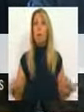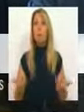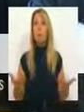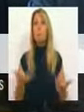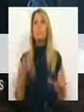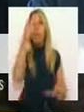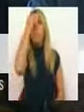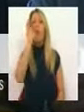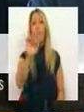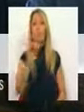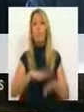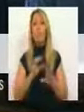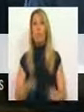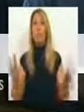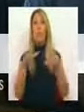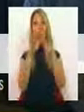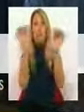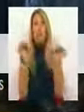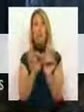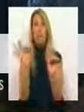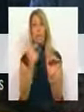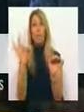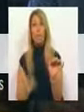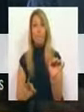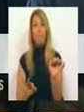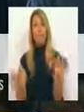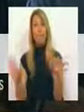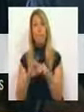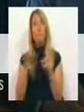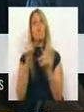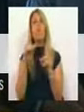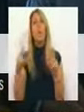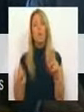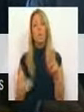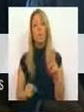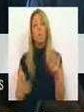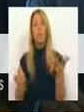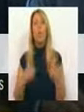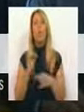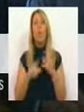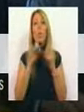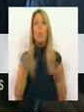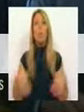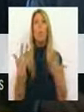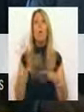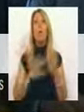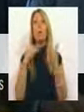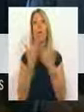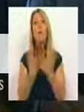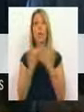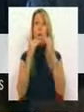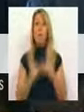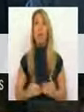novo sistema de cotas que será criado para o eucalipto e o que se poderá fazer para diminuir ou não incentivar o mercado do